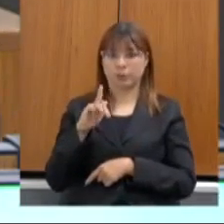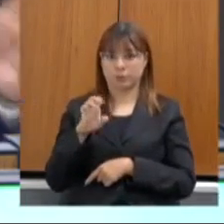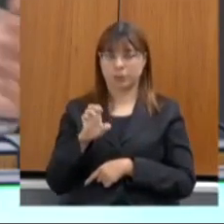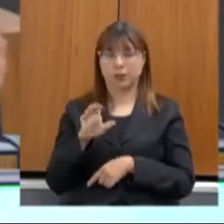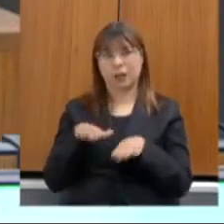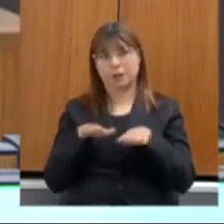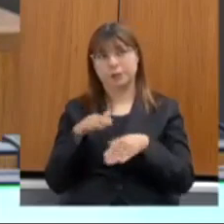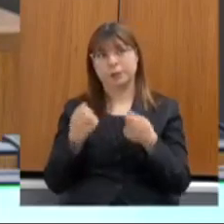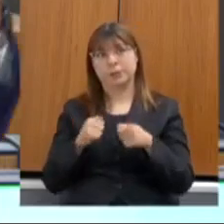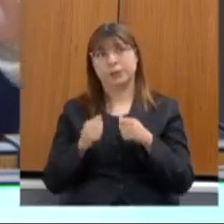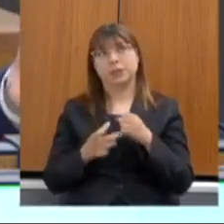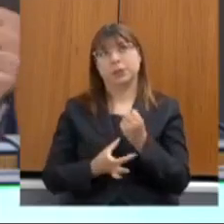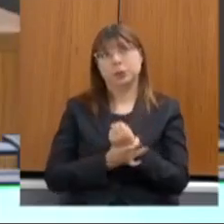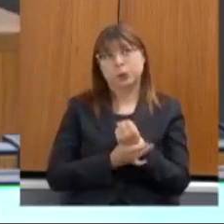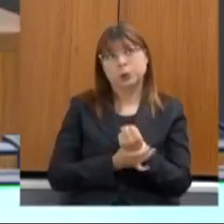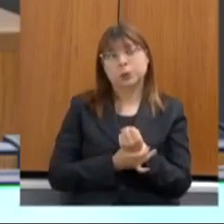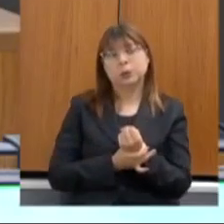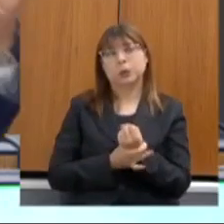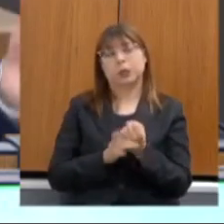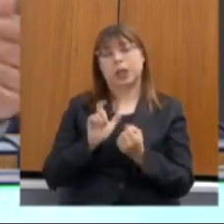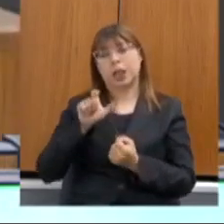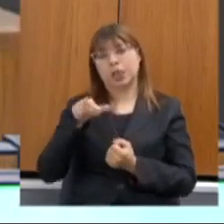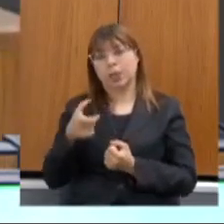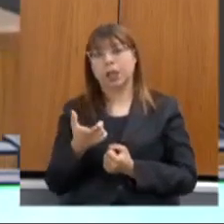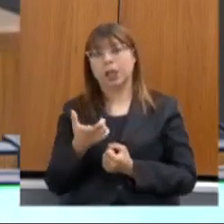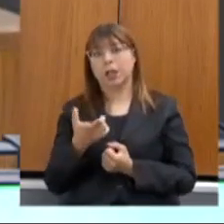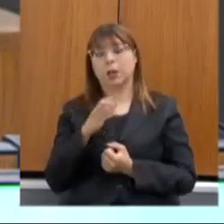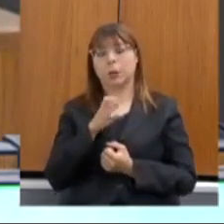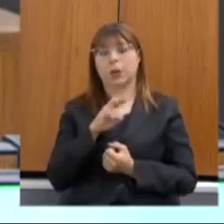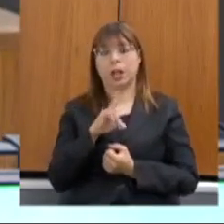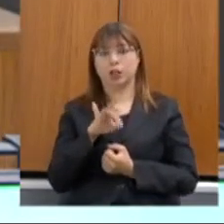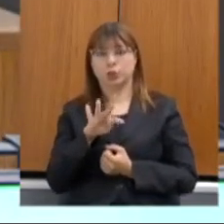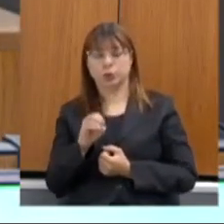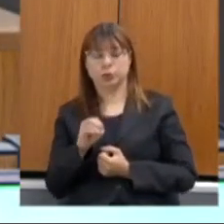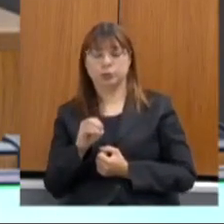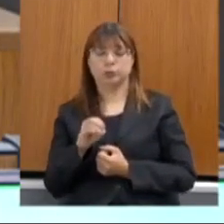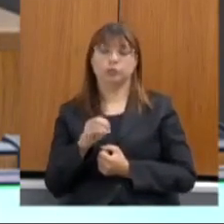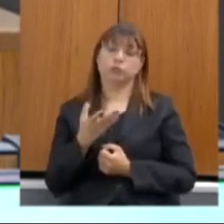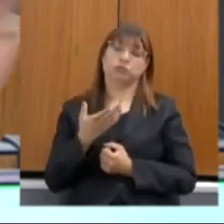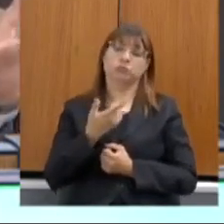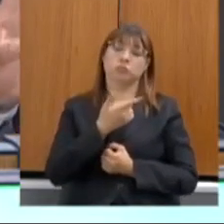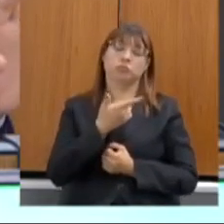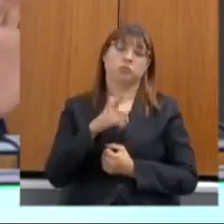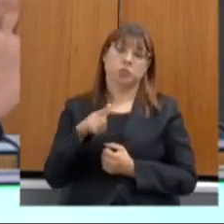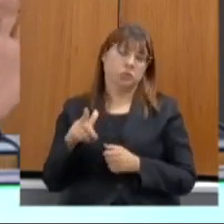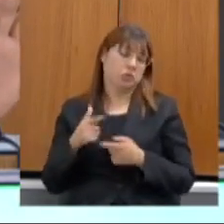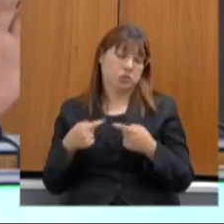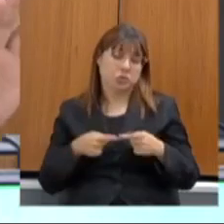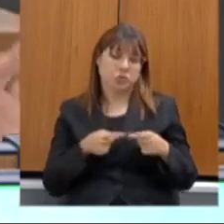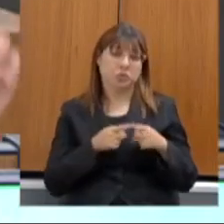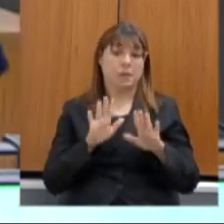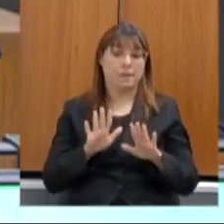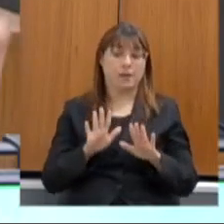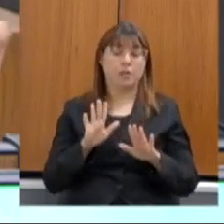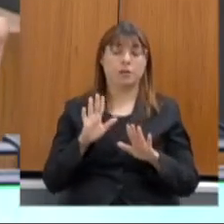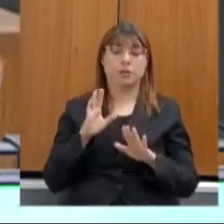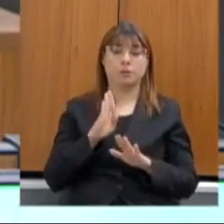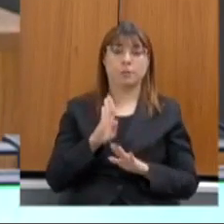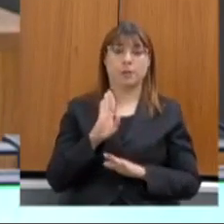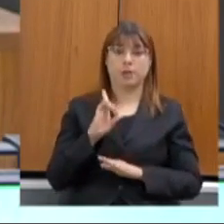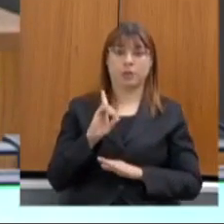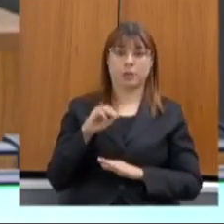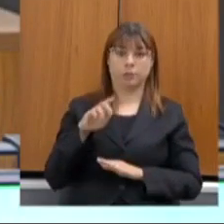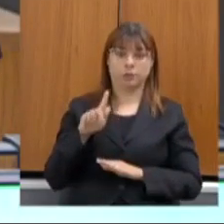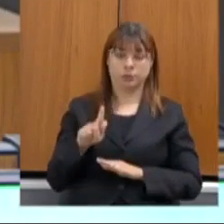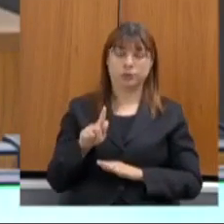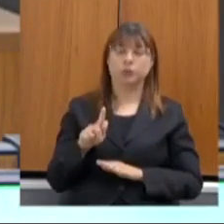tinha que fazer um seguro com cartão de crédito uma capitalização no bdmg Ele só tem o crédito para te vender e isso